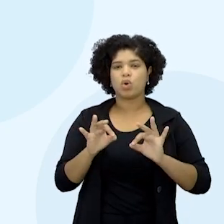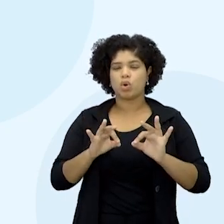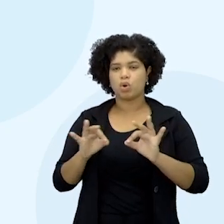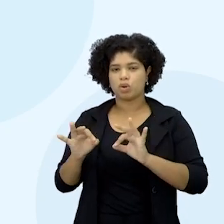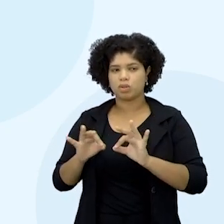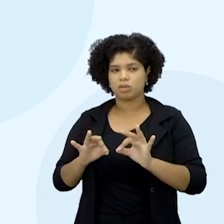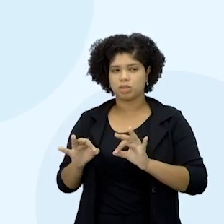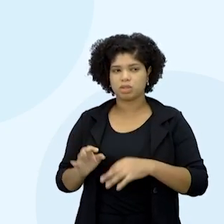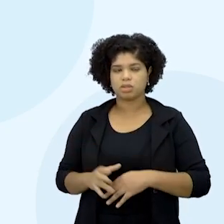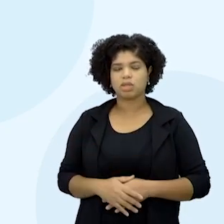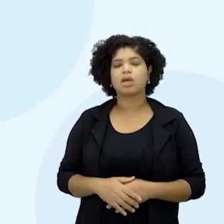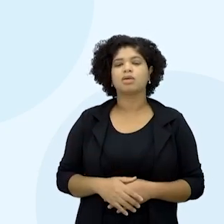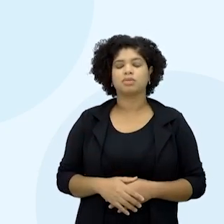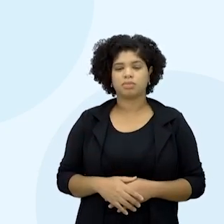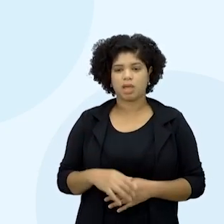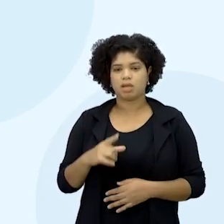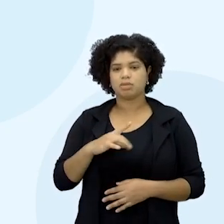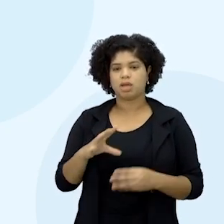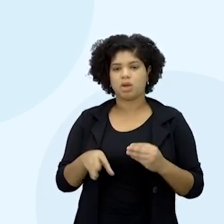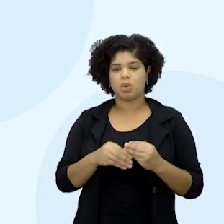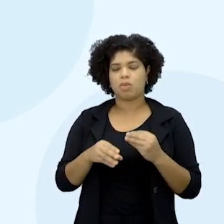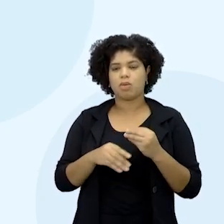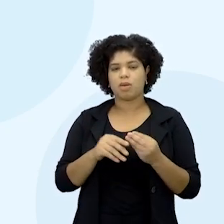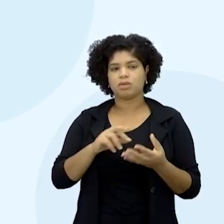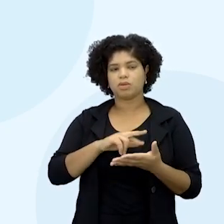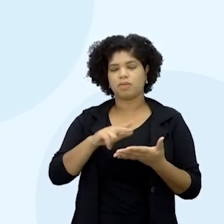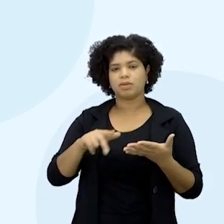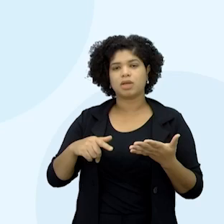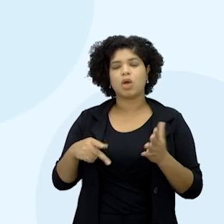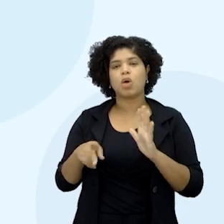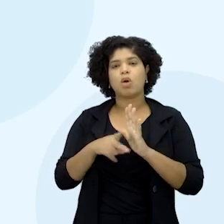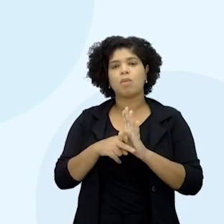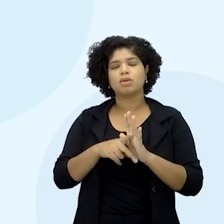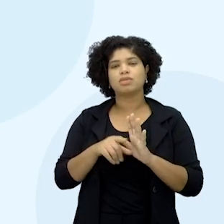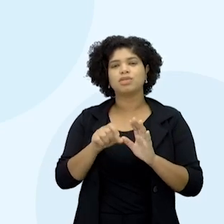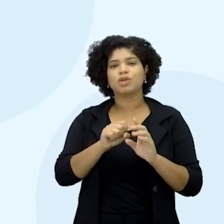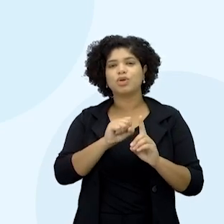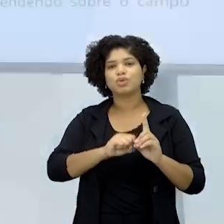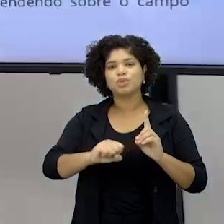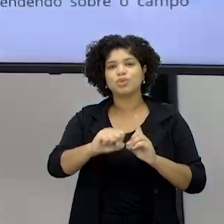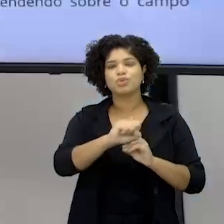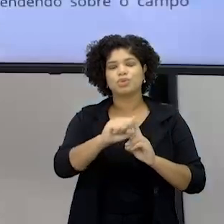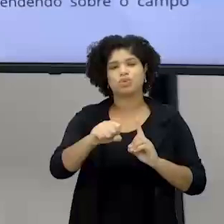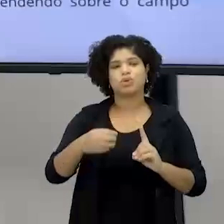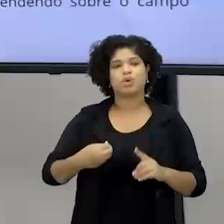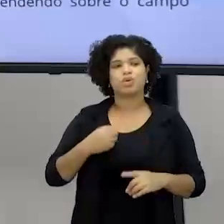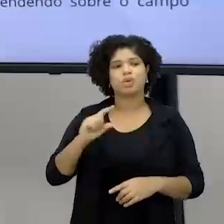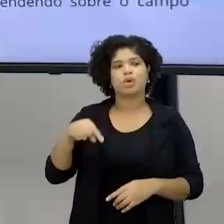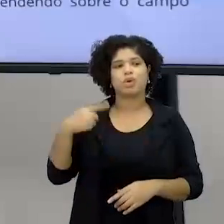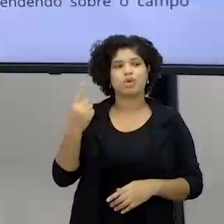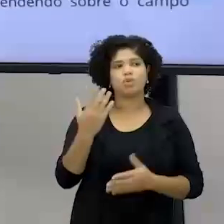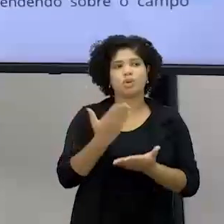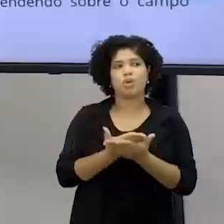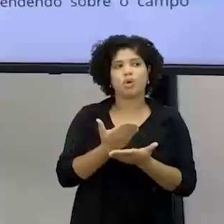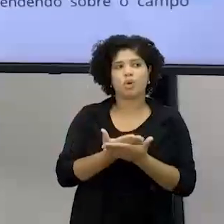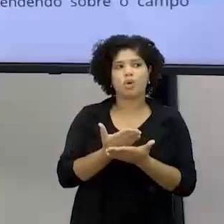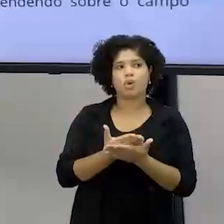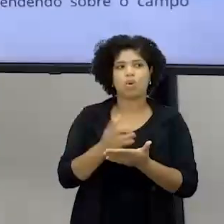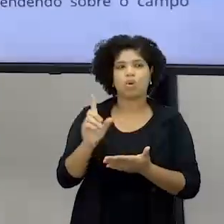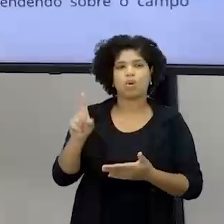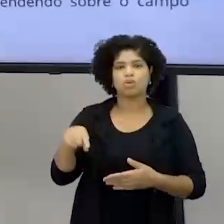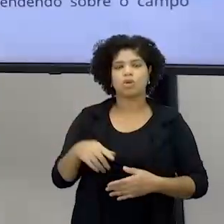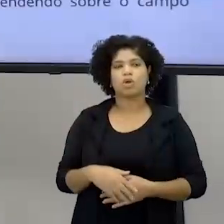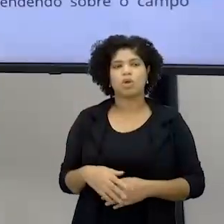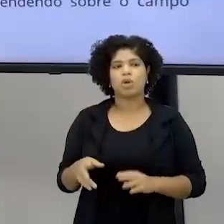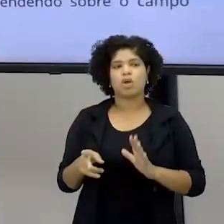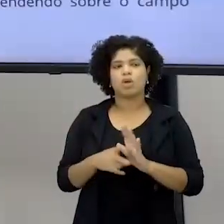governamental que agrega todos os envolvidos em uma determinada sociedade. Próxima aula, eu vou trazer para vocês